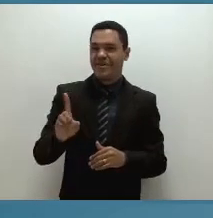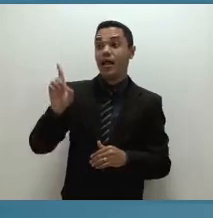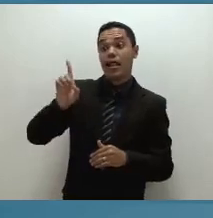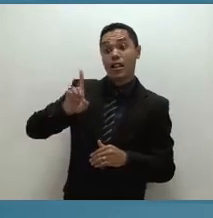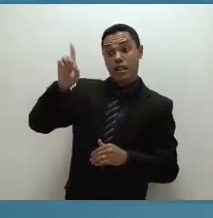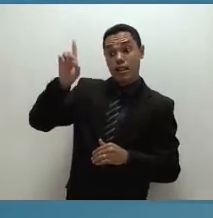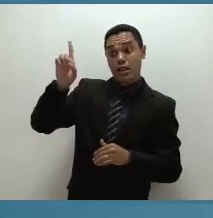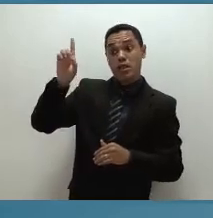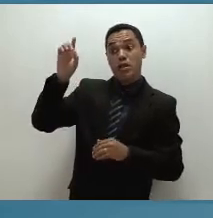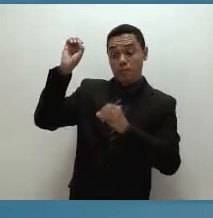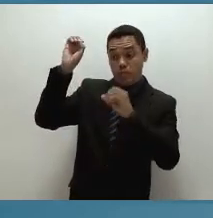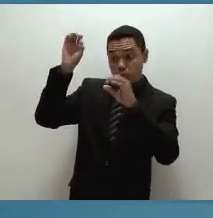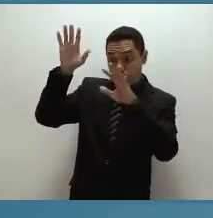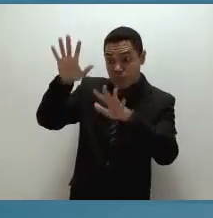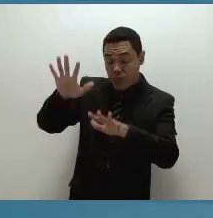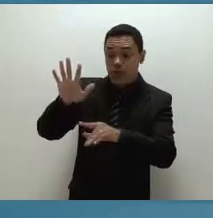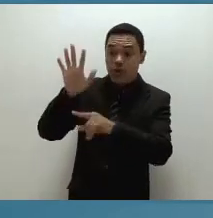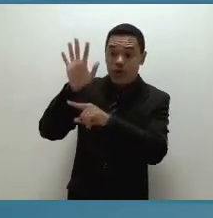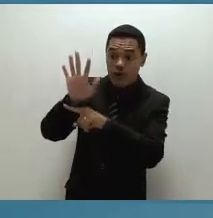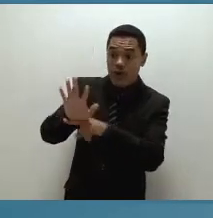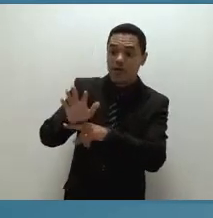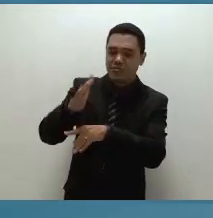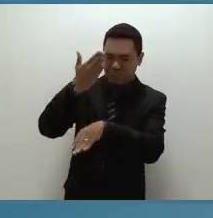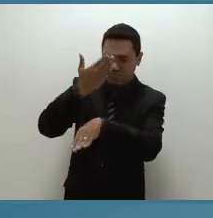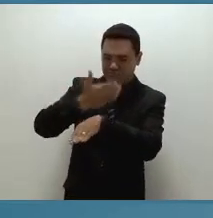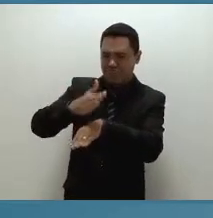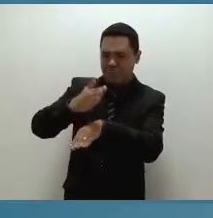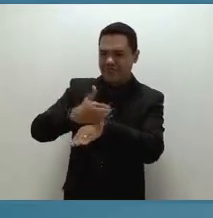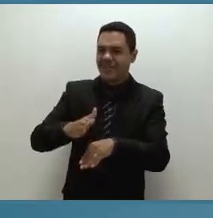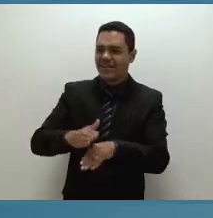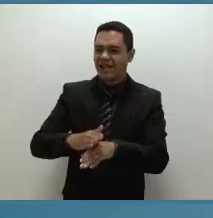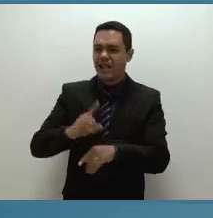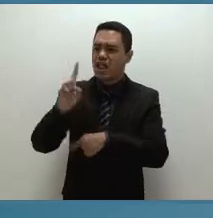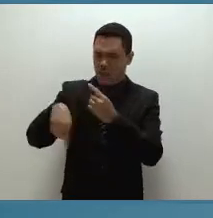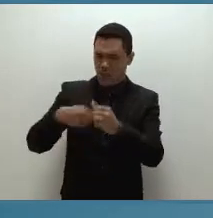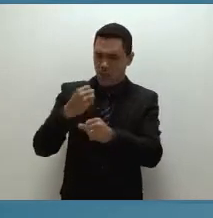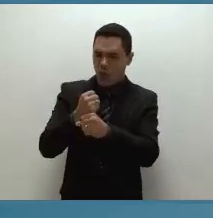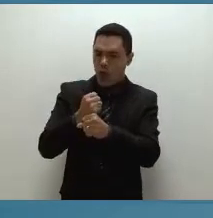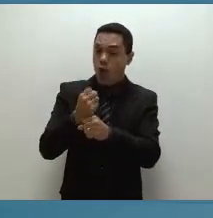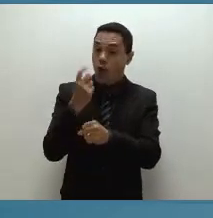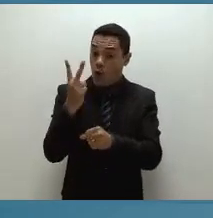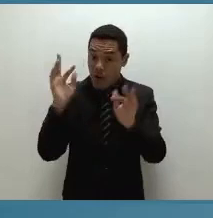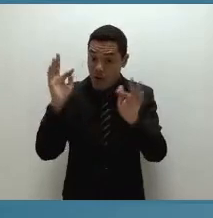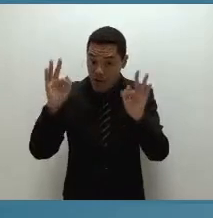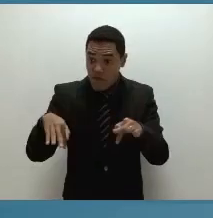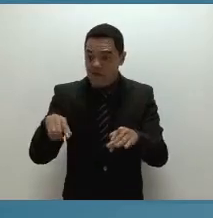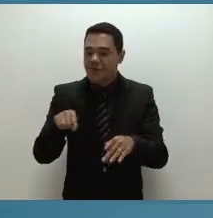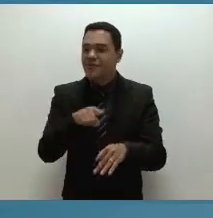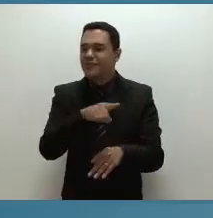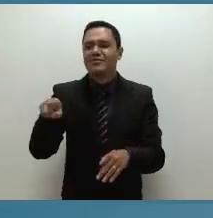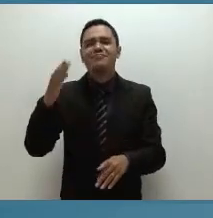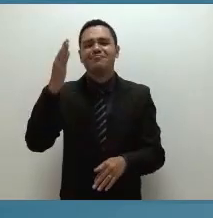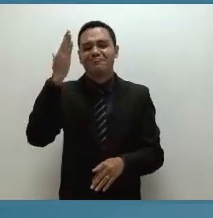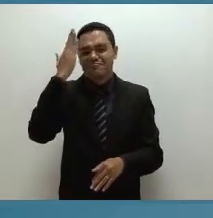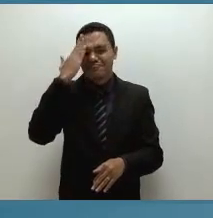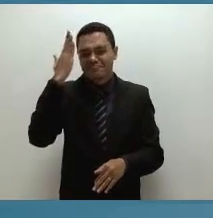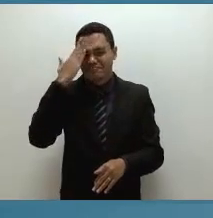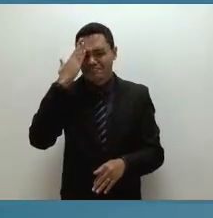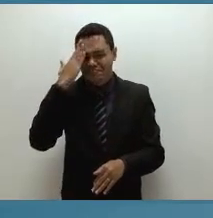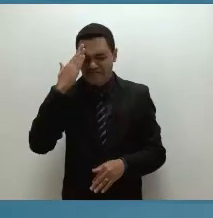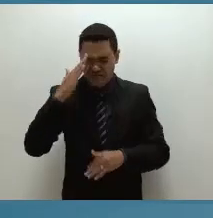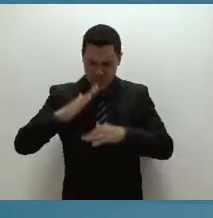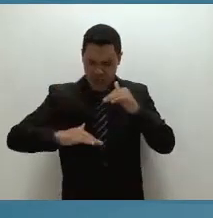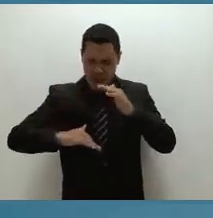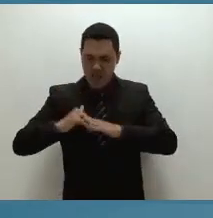ele. Ao final da sua gestão, a senhora vai ter certeza que o que a senhora fez foi